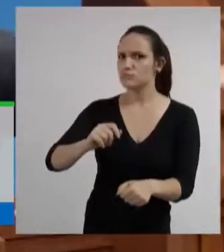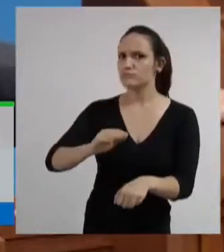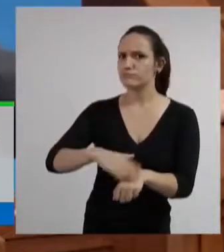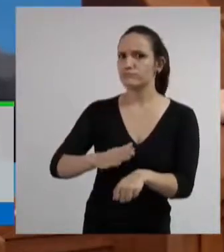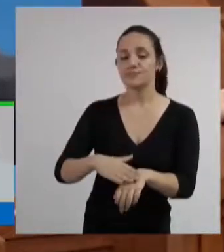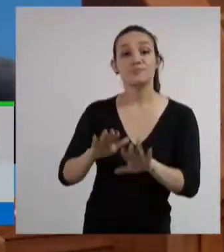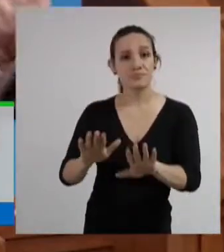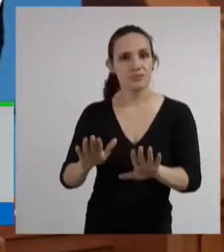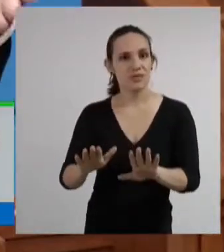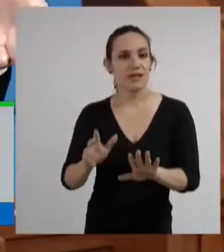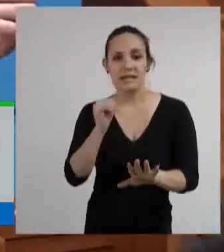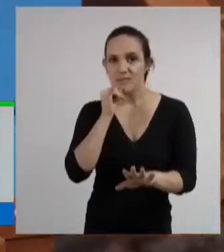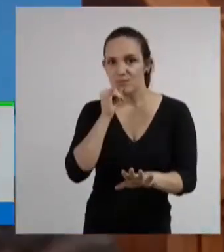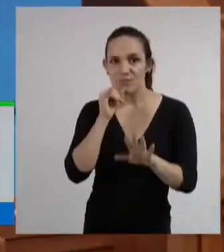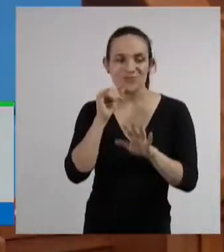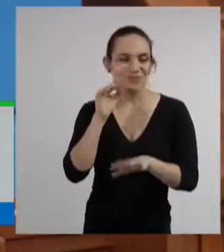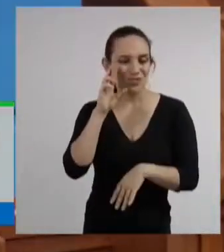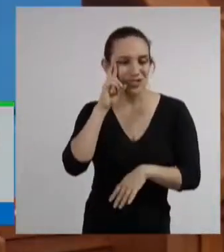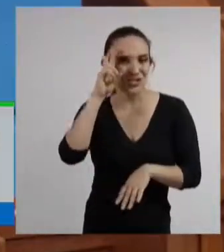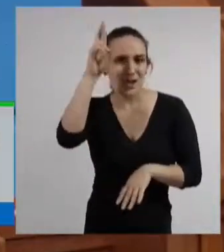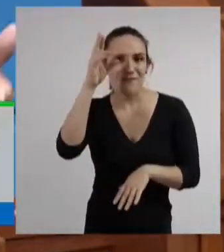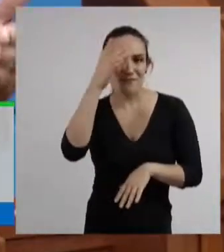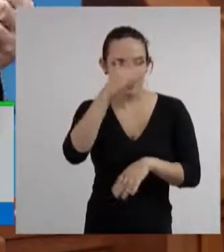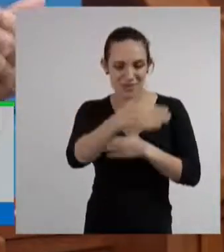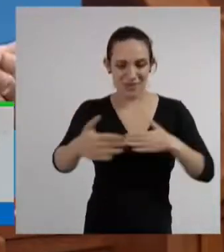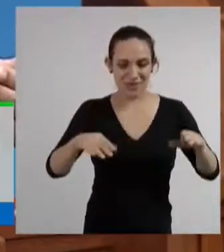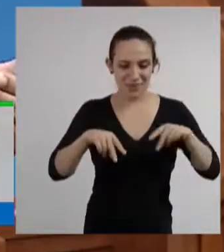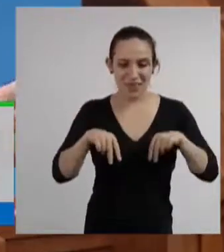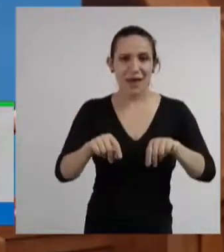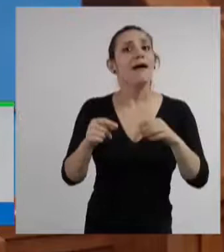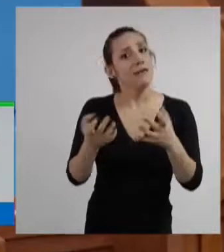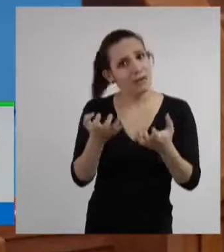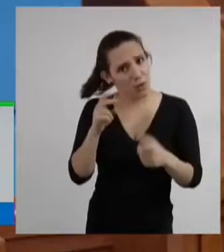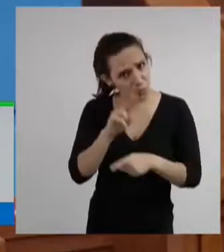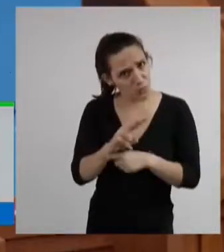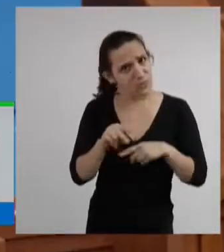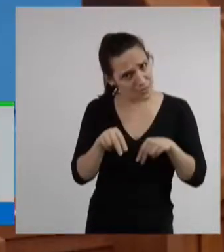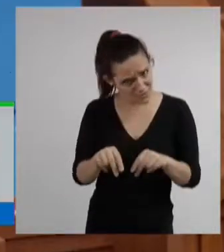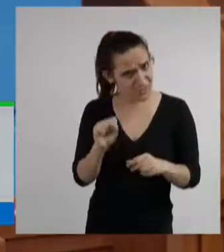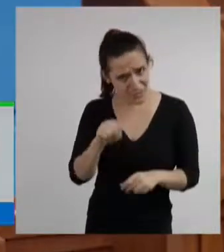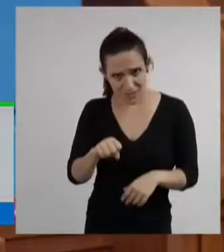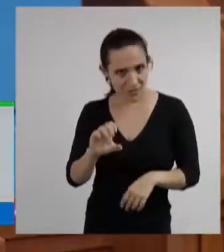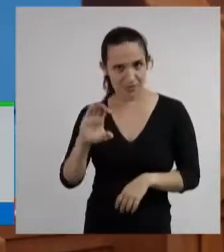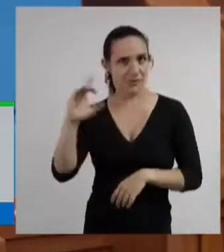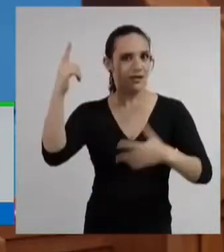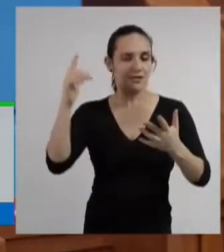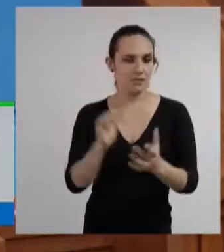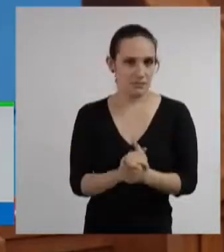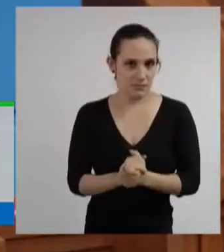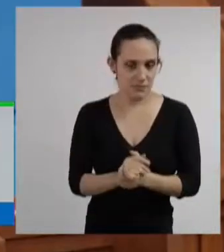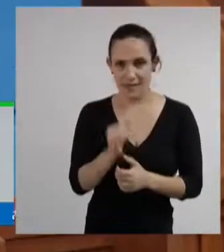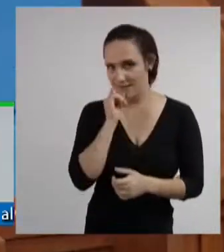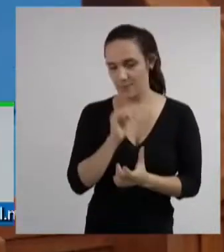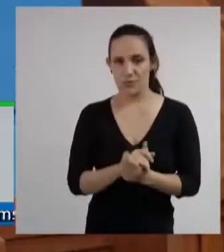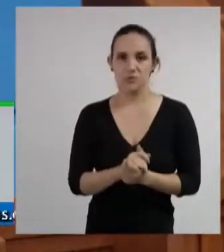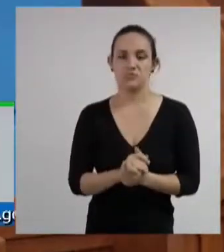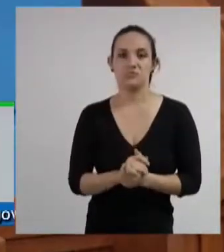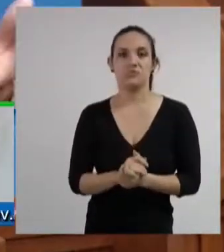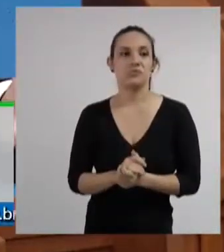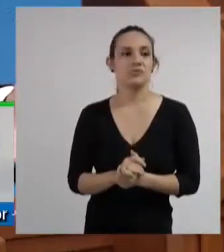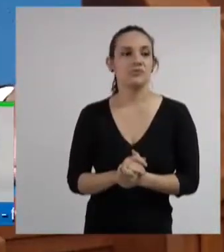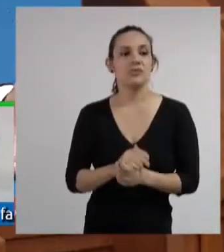uma terra é conservar o solo, porque o primeiro impacto quando você transforma